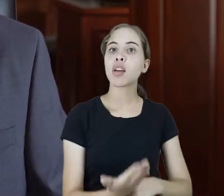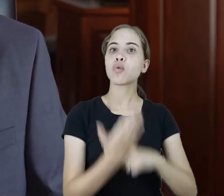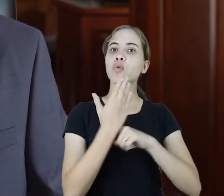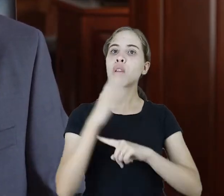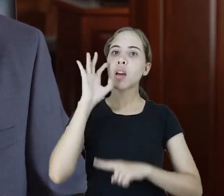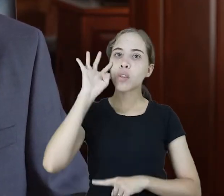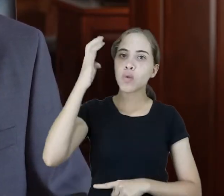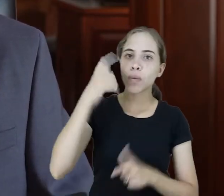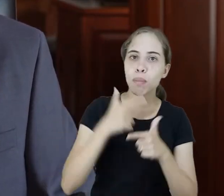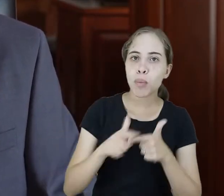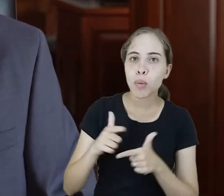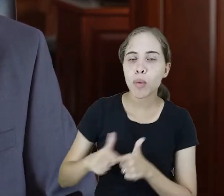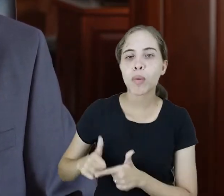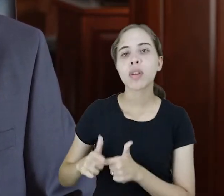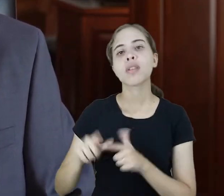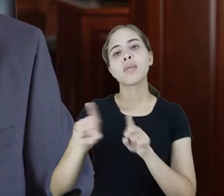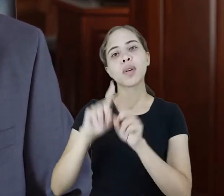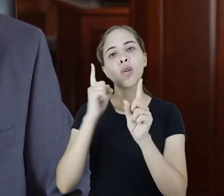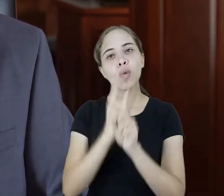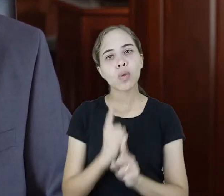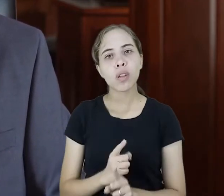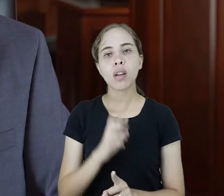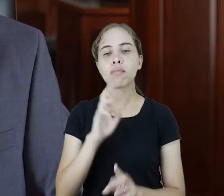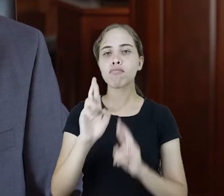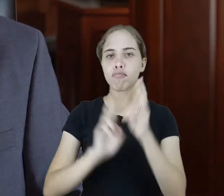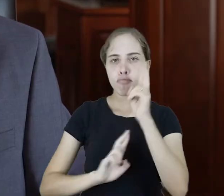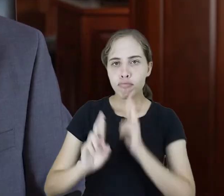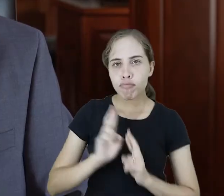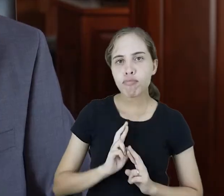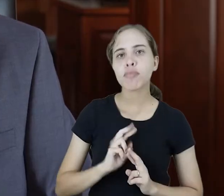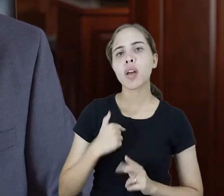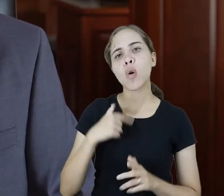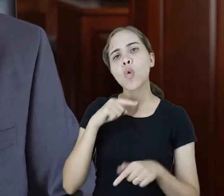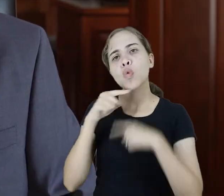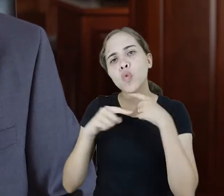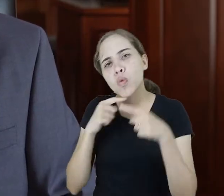sua vida e encontrar respostas para suas perguntas.